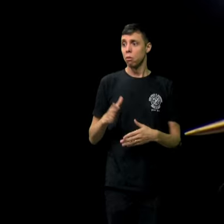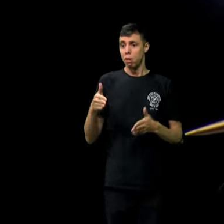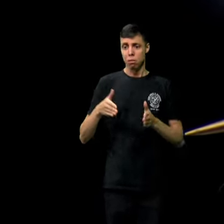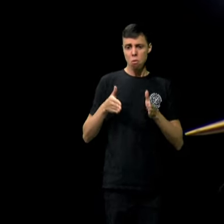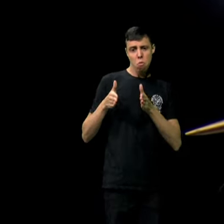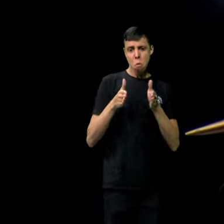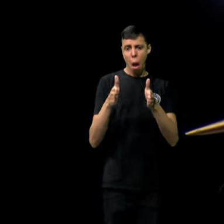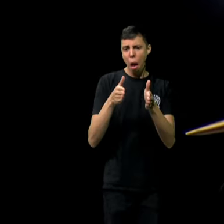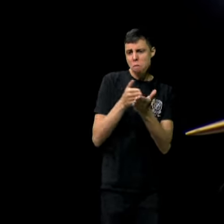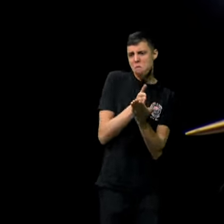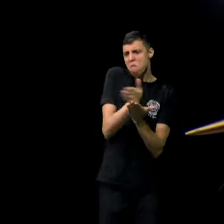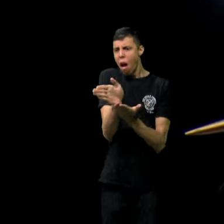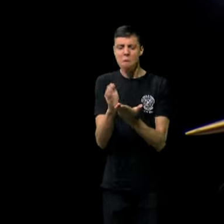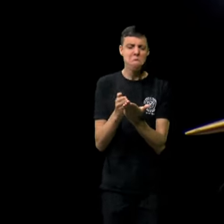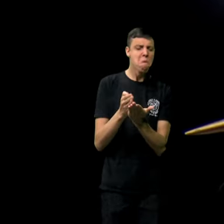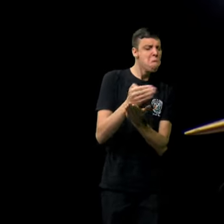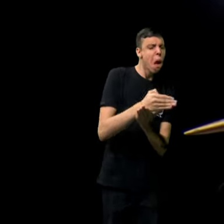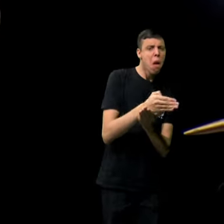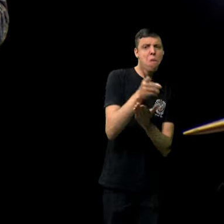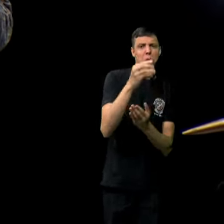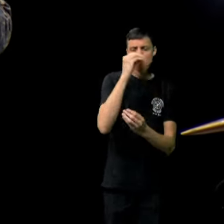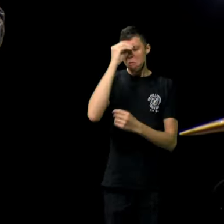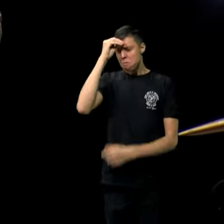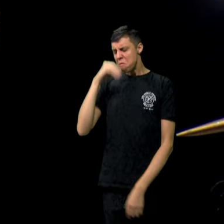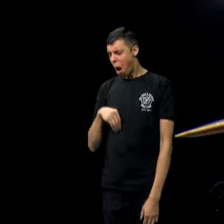direita e à esquerda, para que você desista,